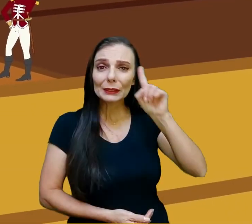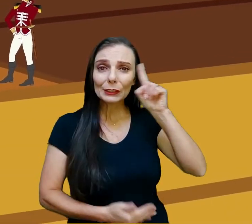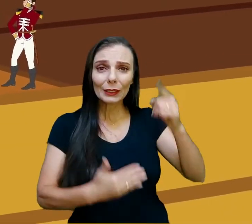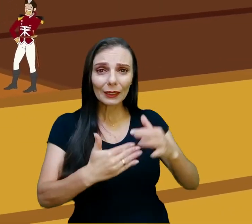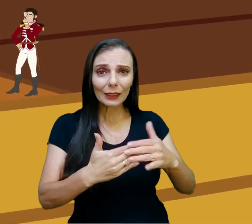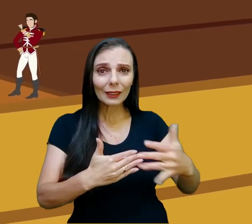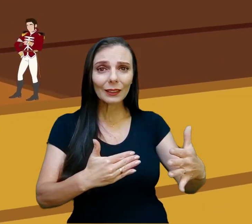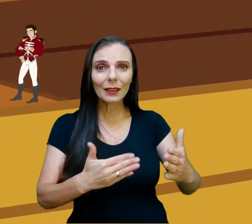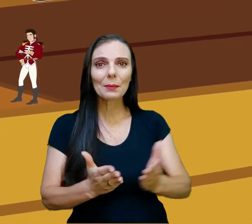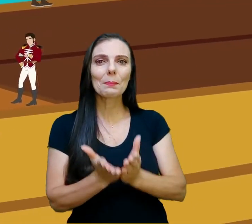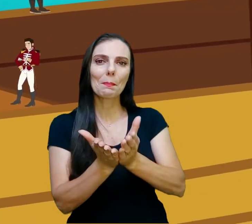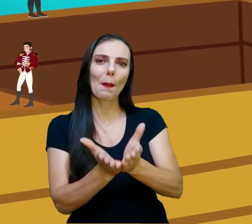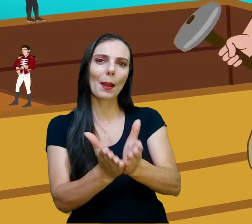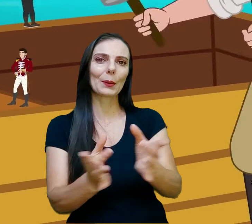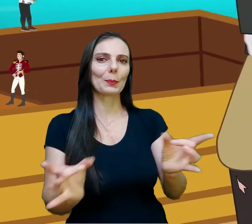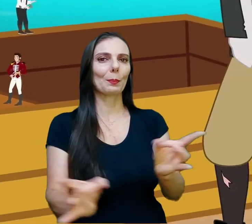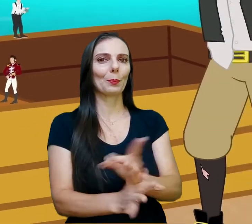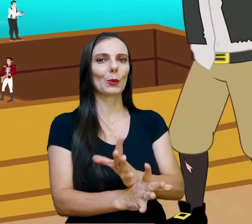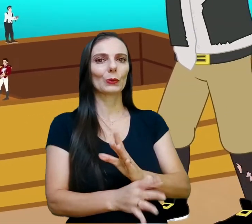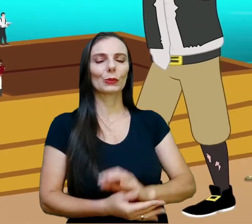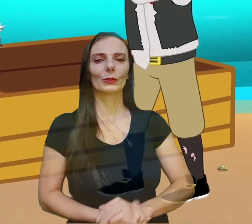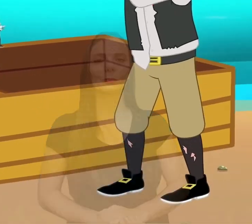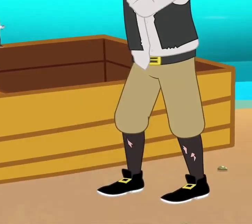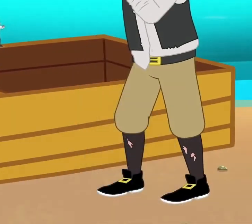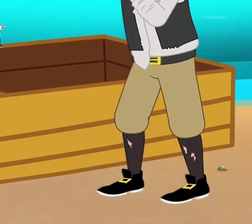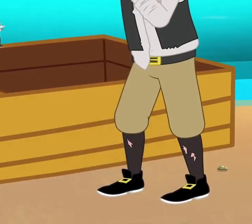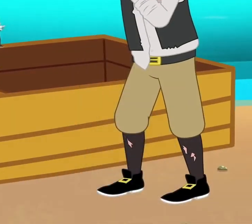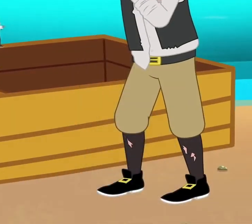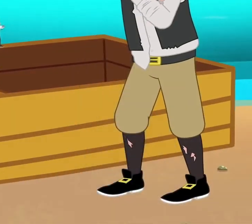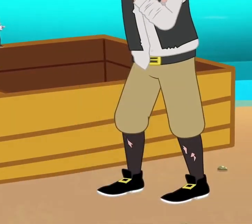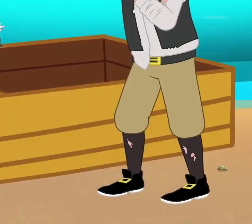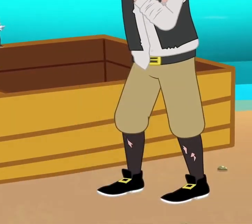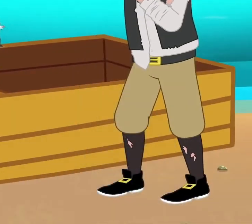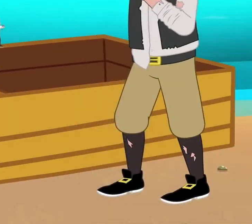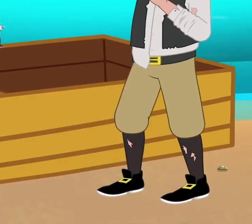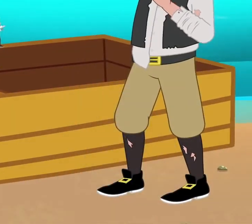Em alguns dias, o barco estava pronto.